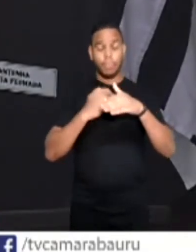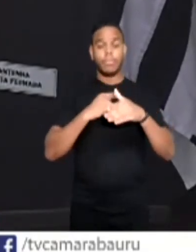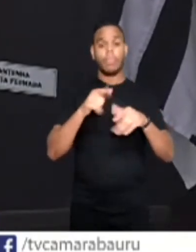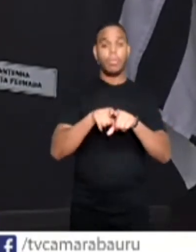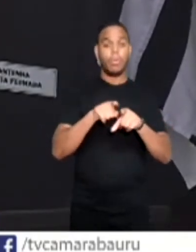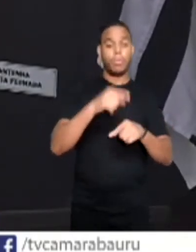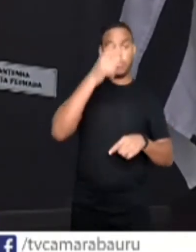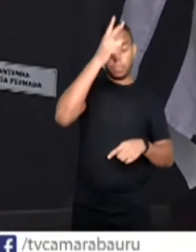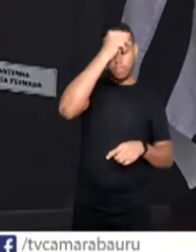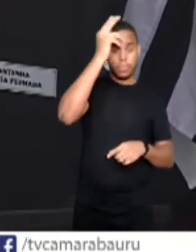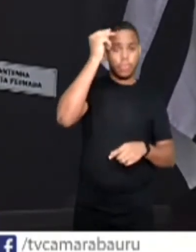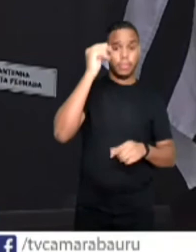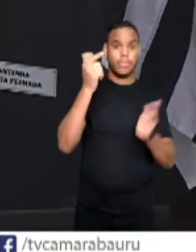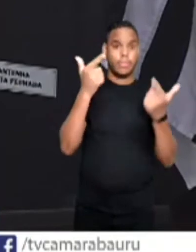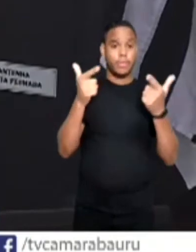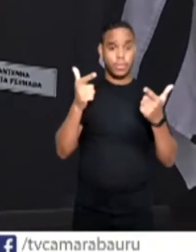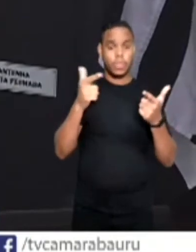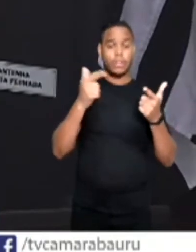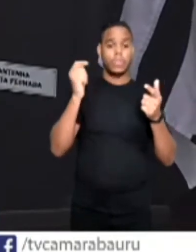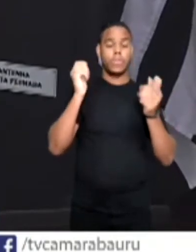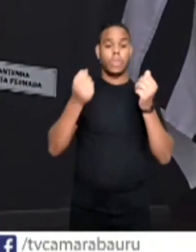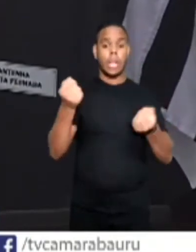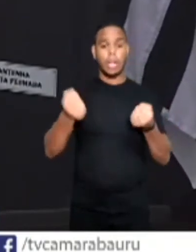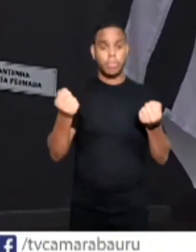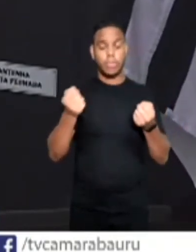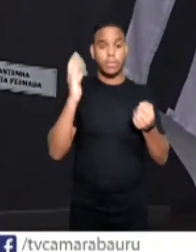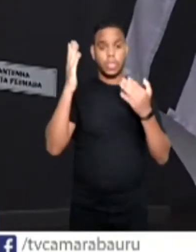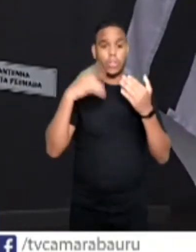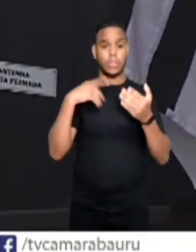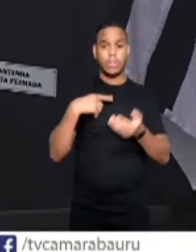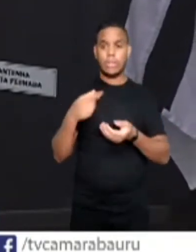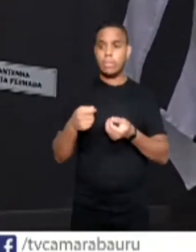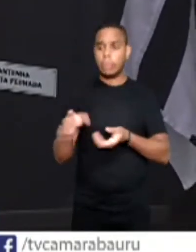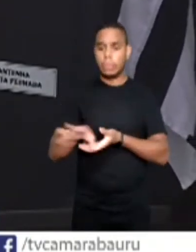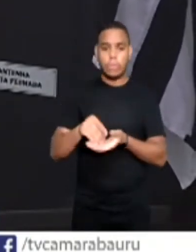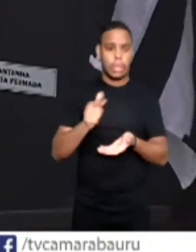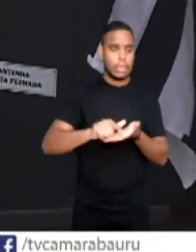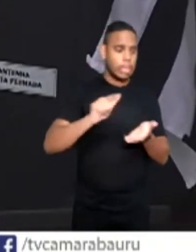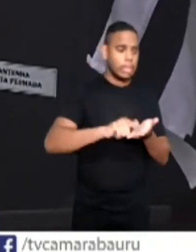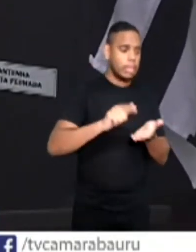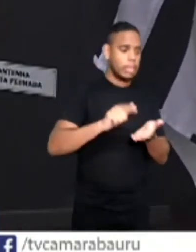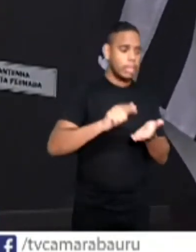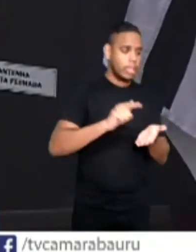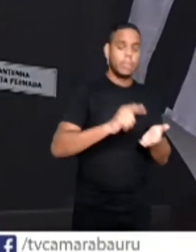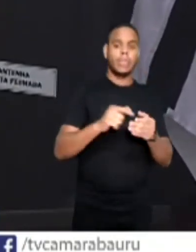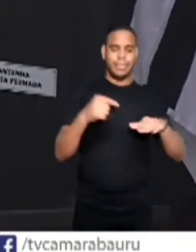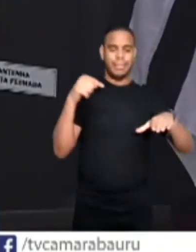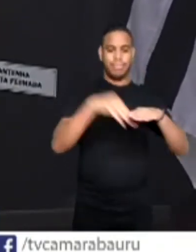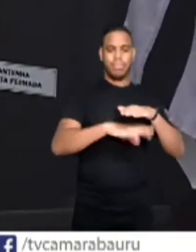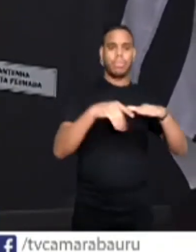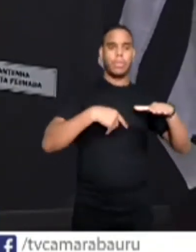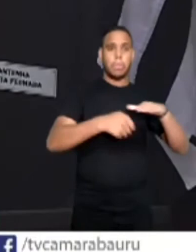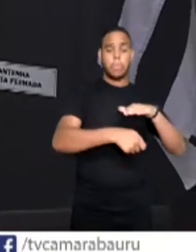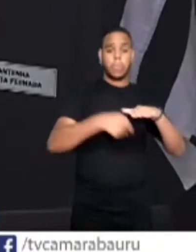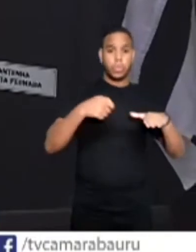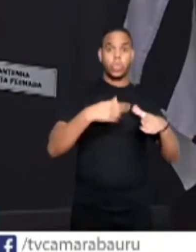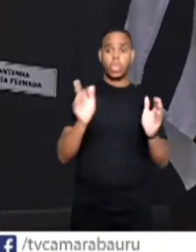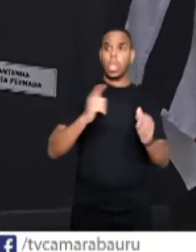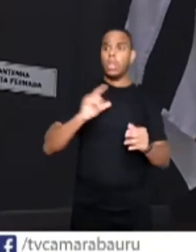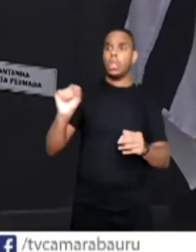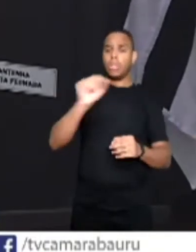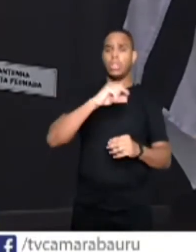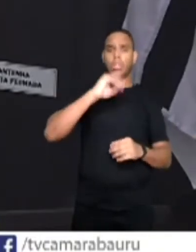tem um caminhão, é aquele sucção, para limpeza dos bueiros, que muitos municípios hoje do país já têm. Foi